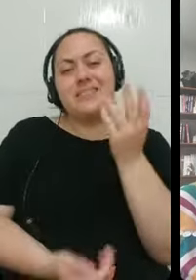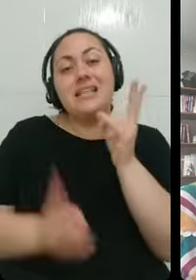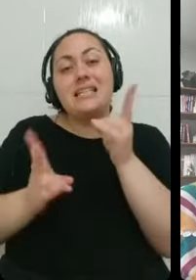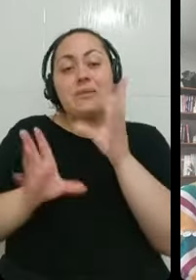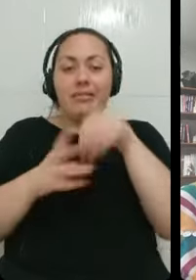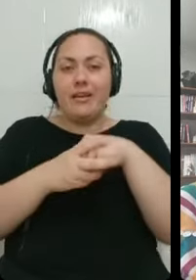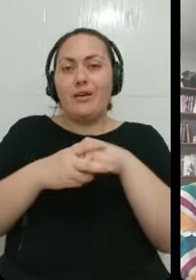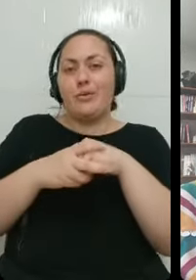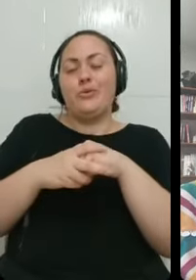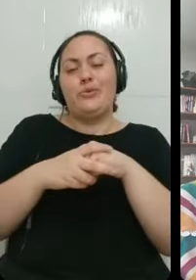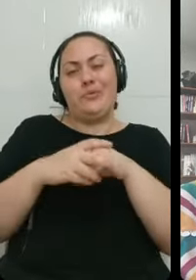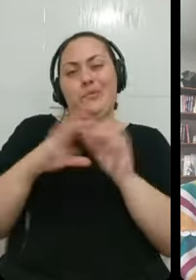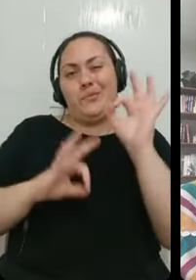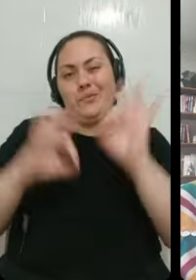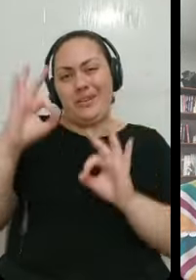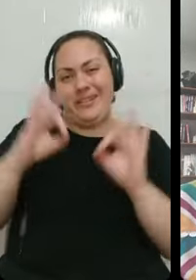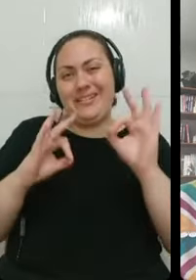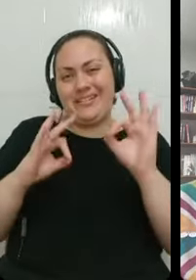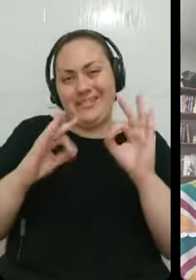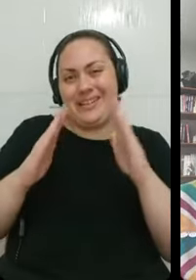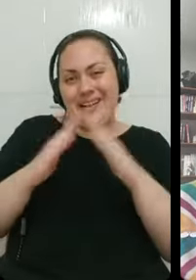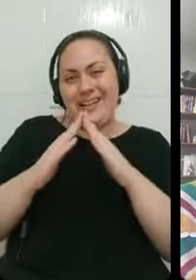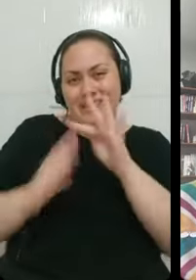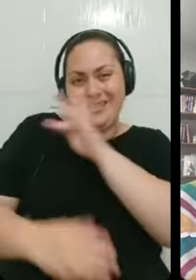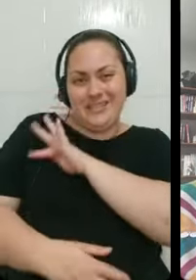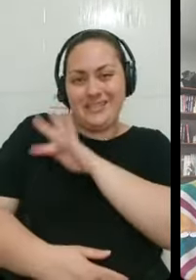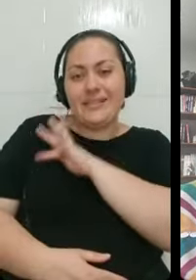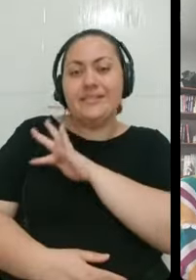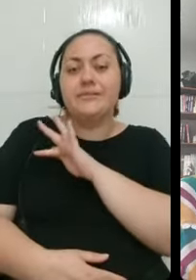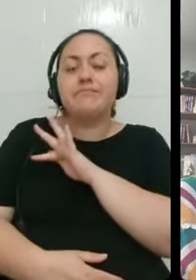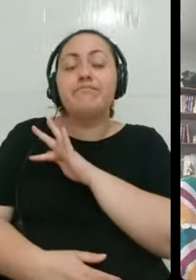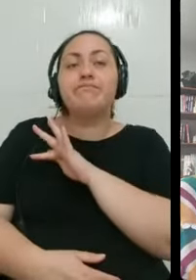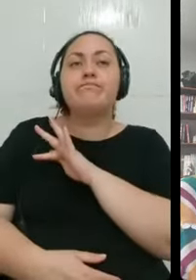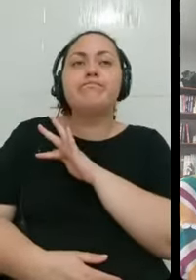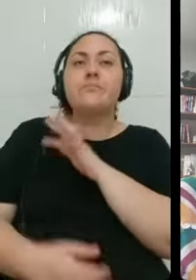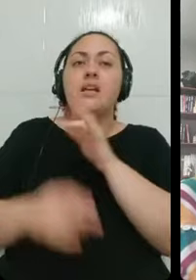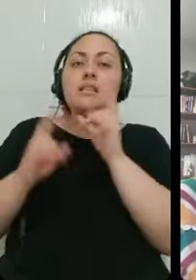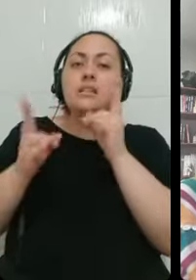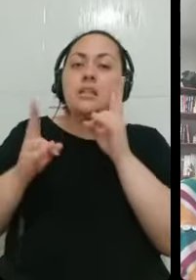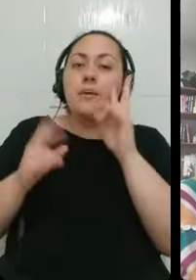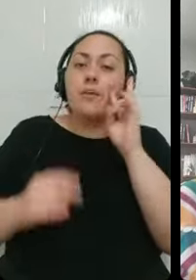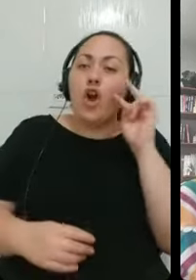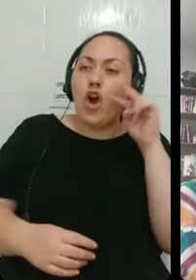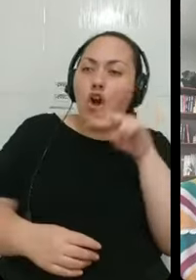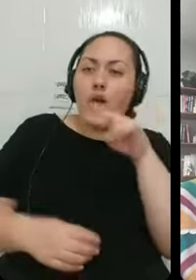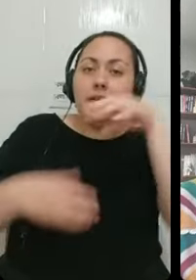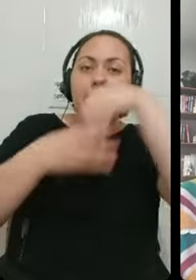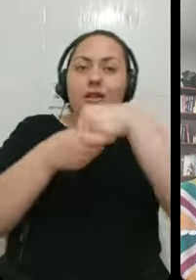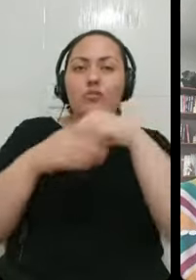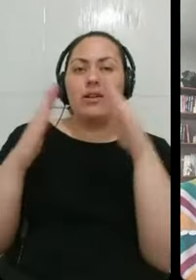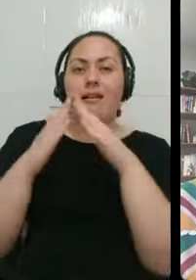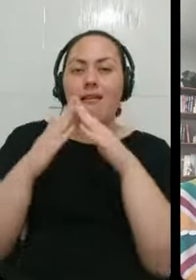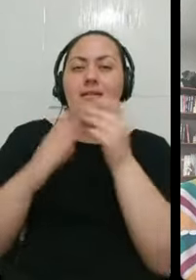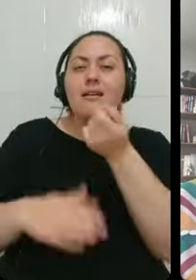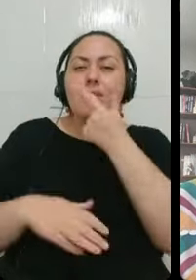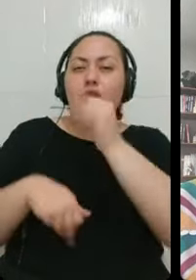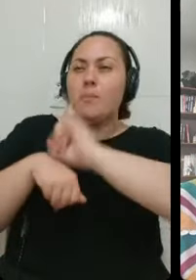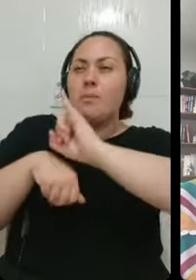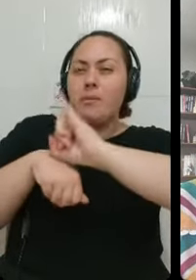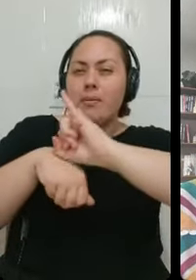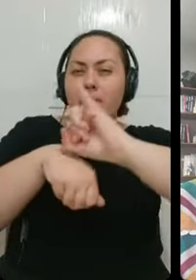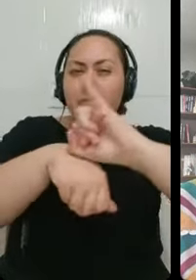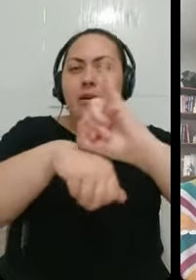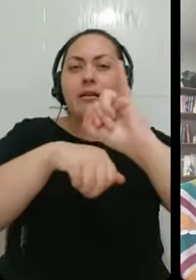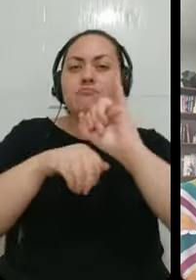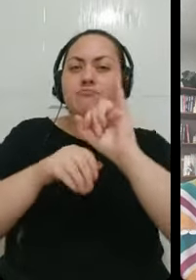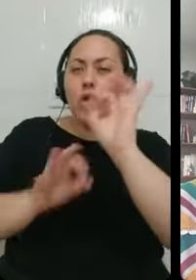né, que olhar para a farmácia caseira, né, para o estoque domiciliar de medicamentos, é uma